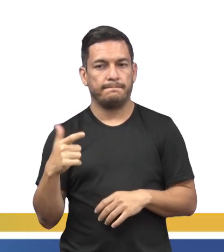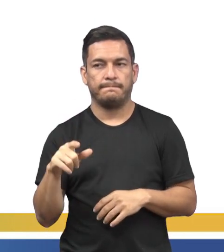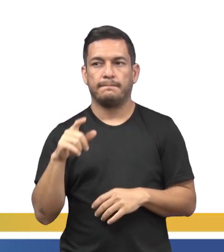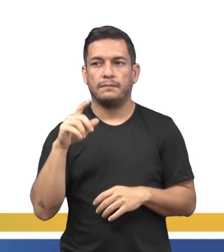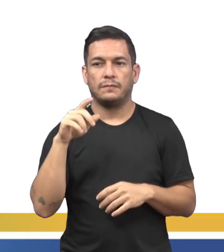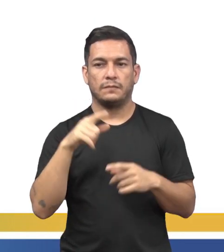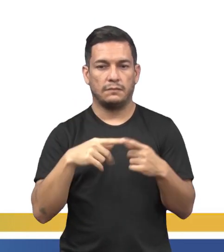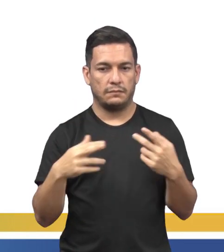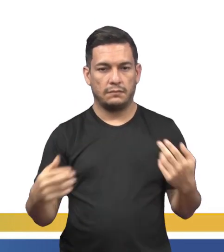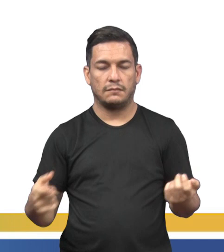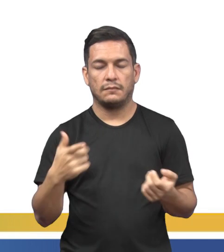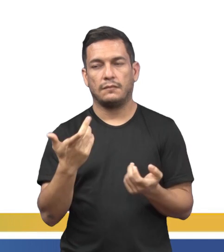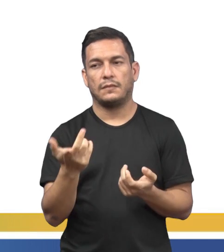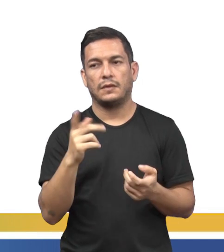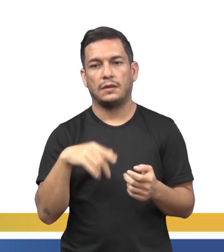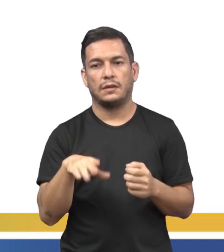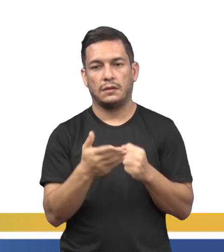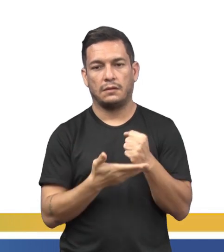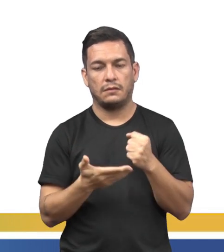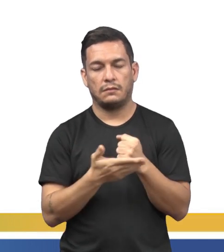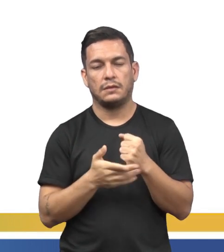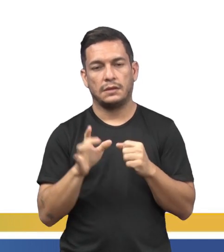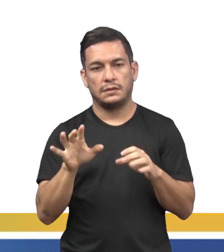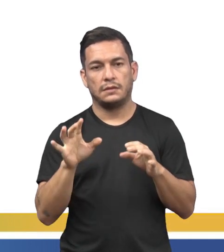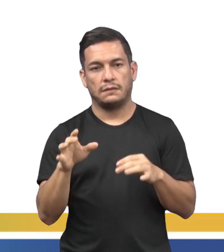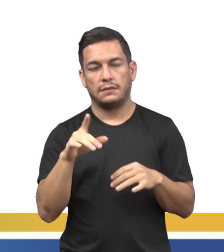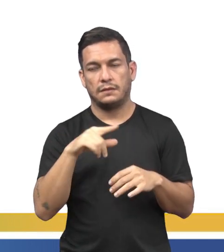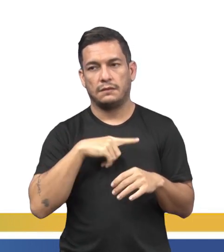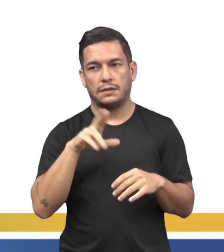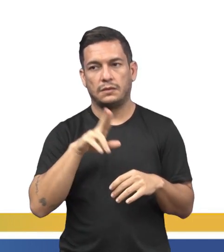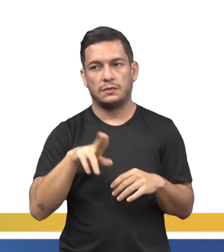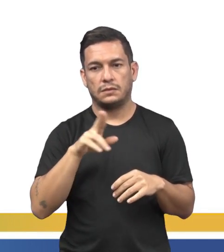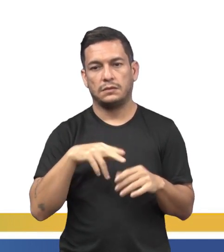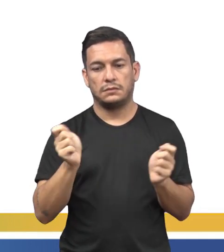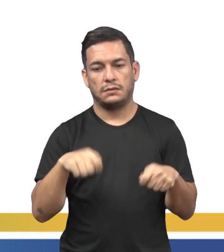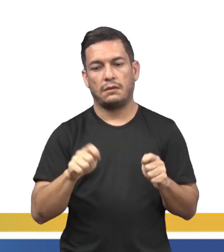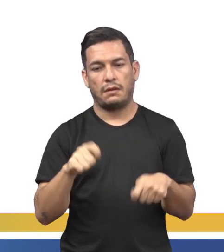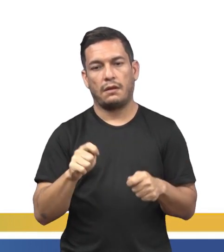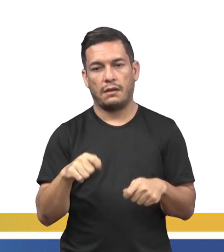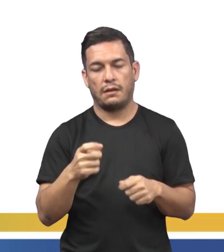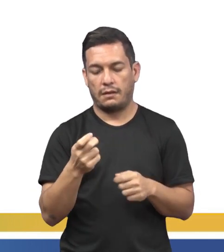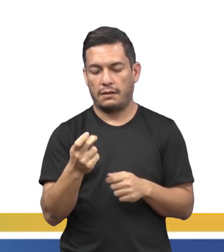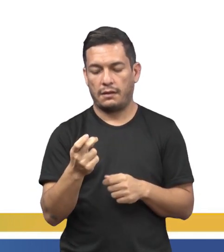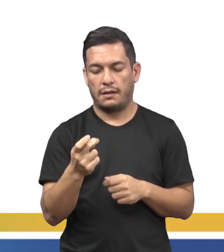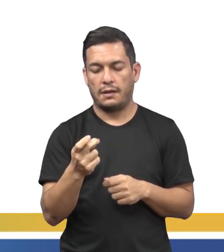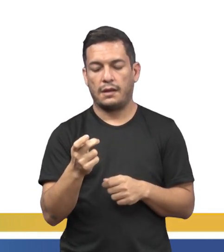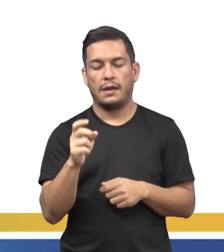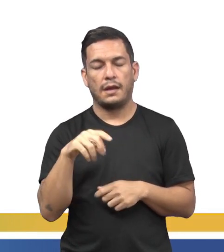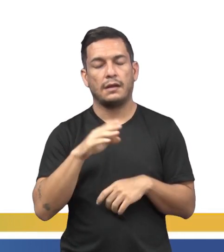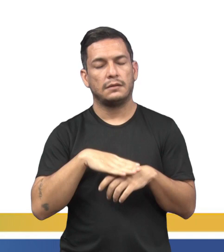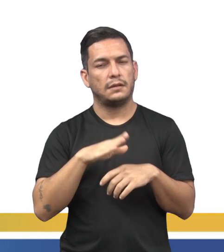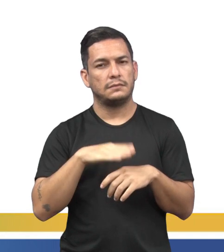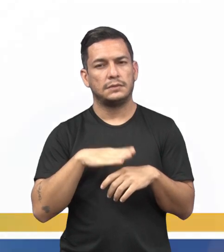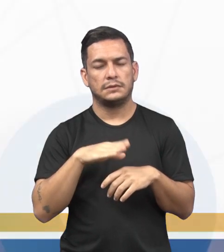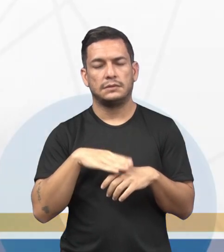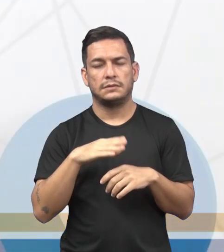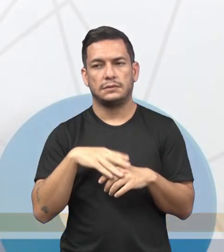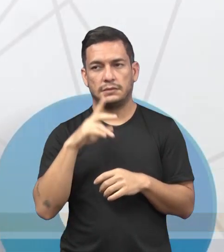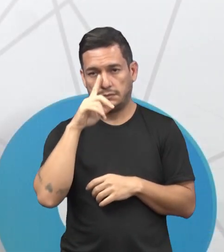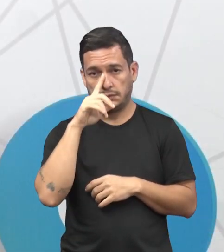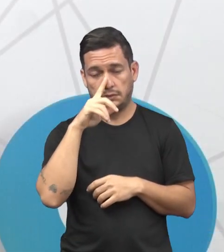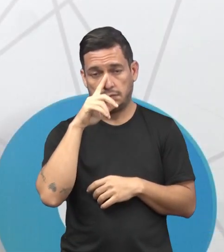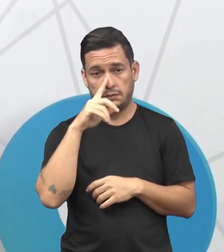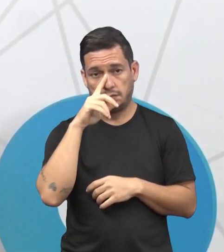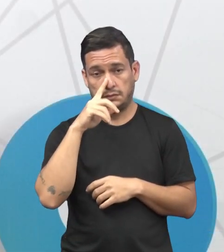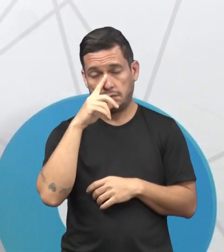recursos hídricos, enfim, de acordo com os países você vai utilizando aquelas que são possíveis. Essa é uma das mais